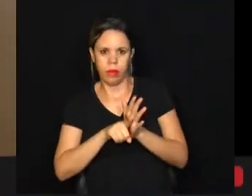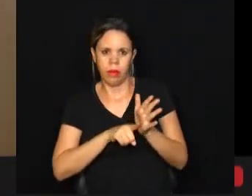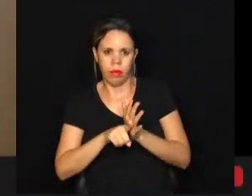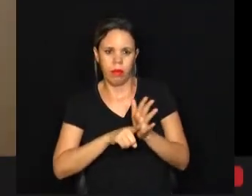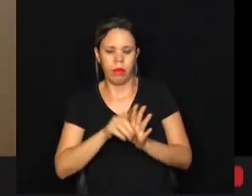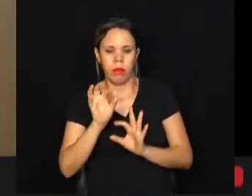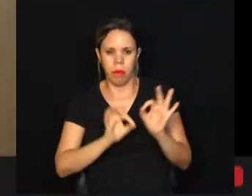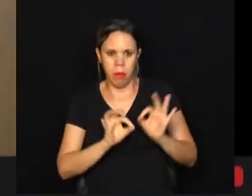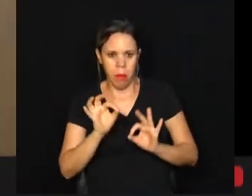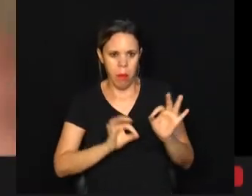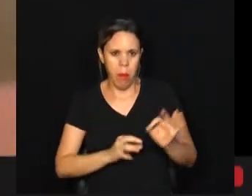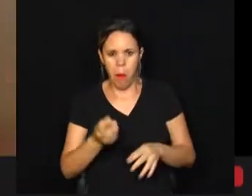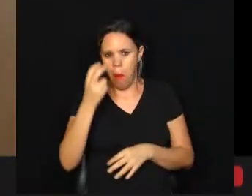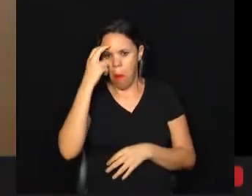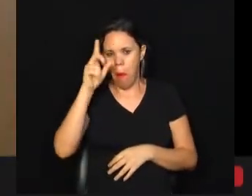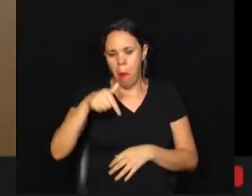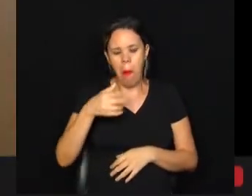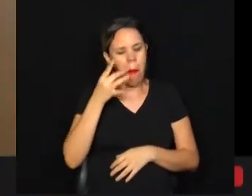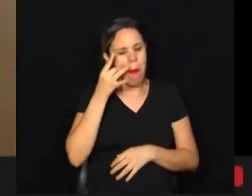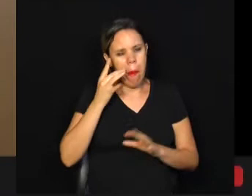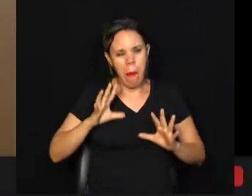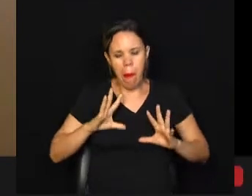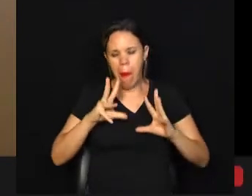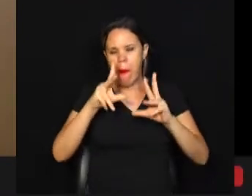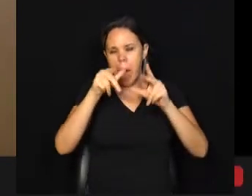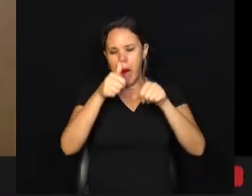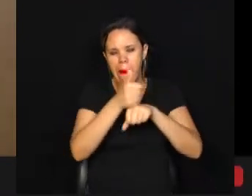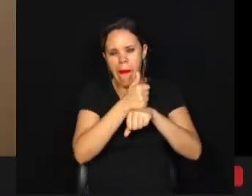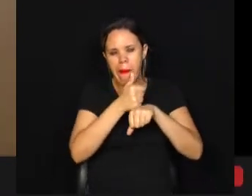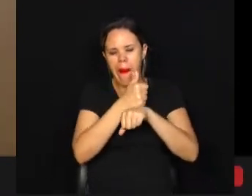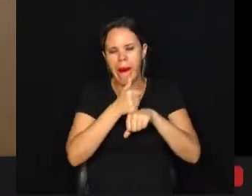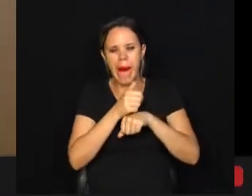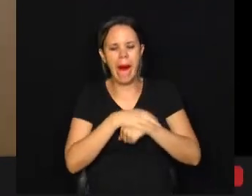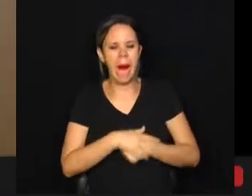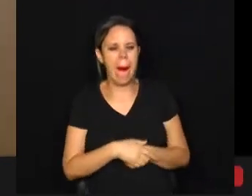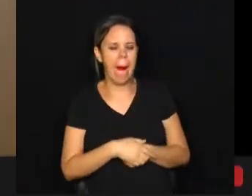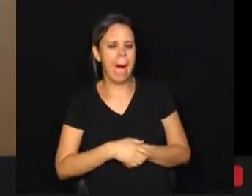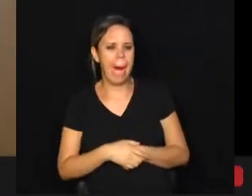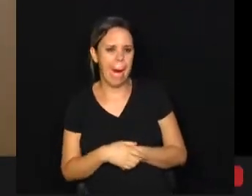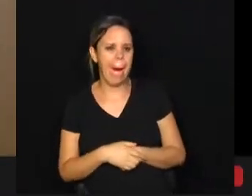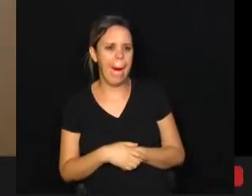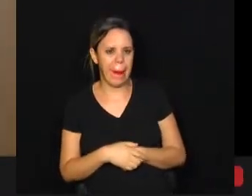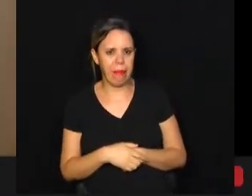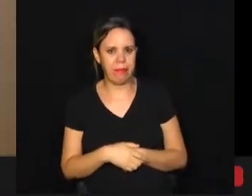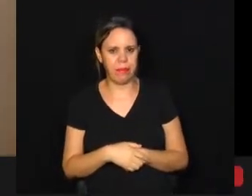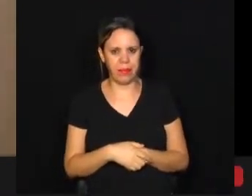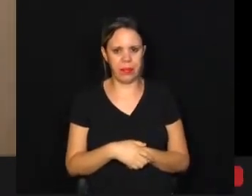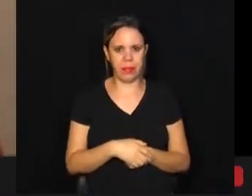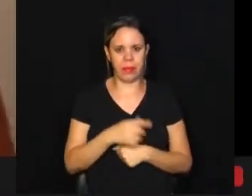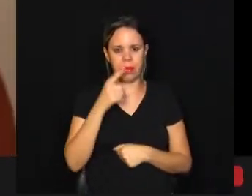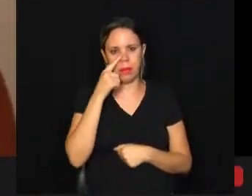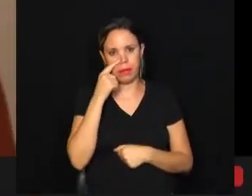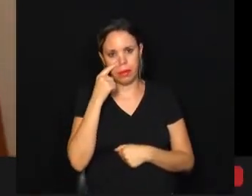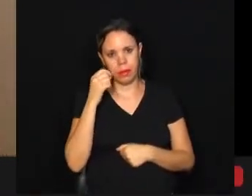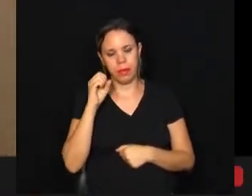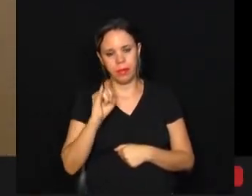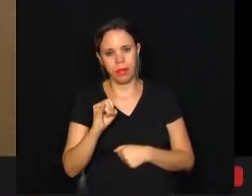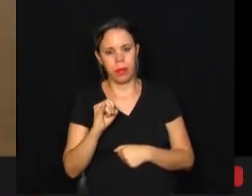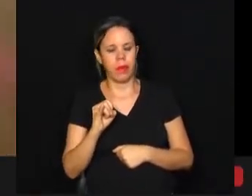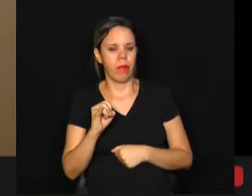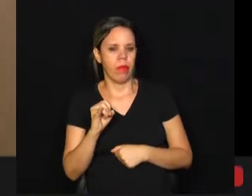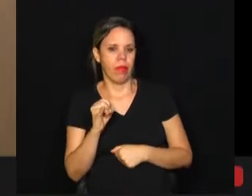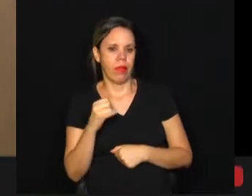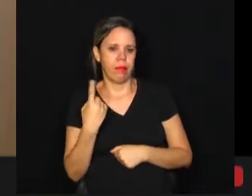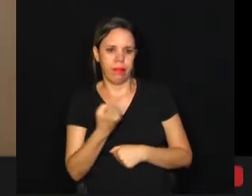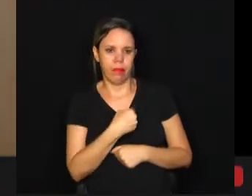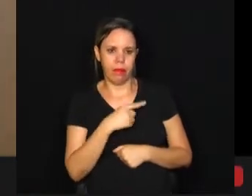plano, cultura esteve presente em todos os departamentos. Tá? Se, ao mesmo tempo, nós tivemos